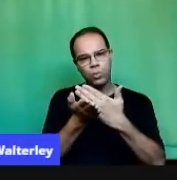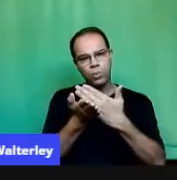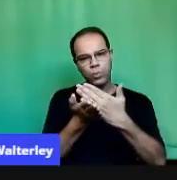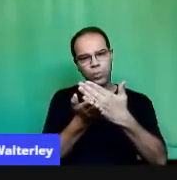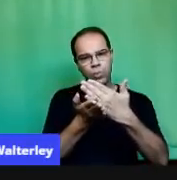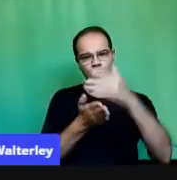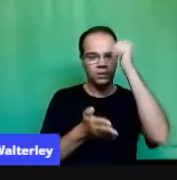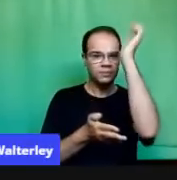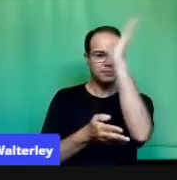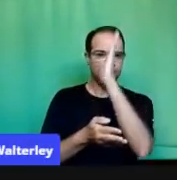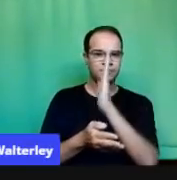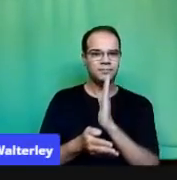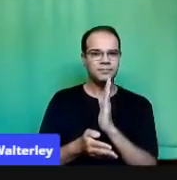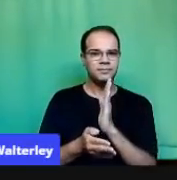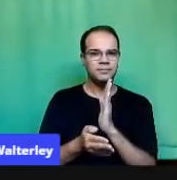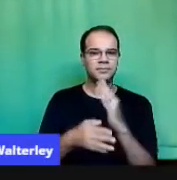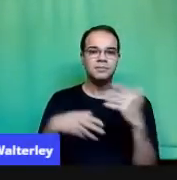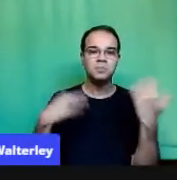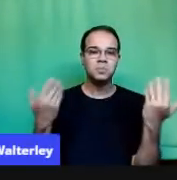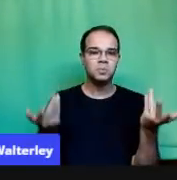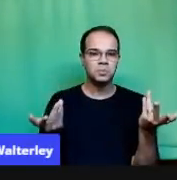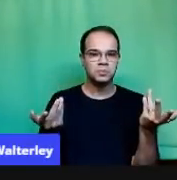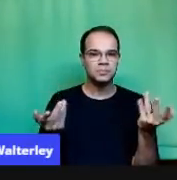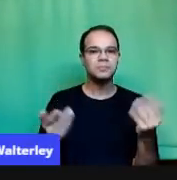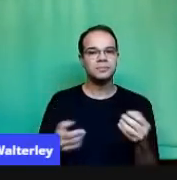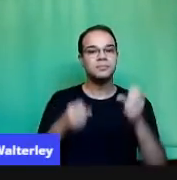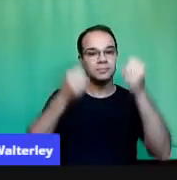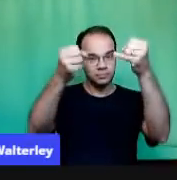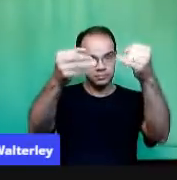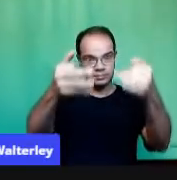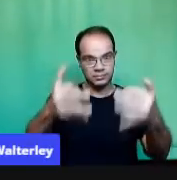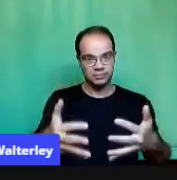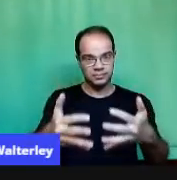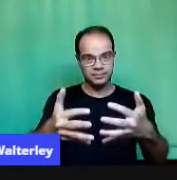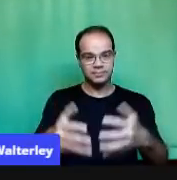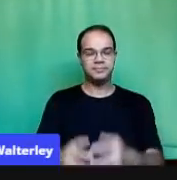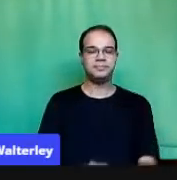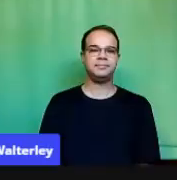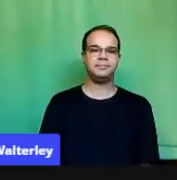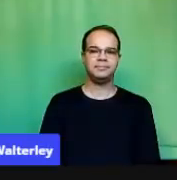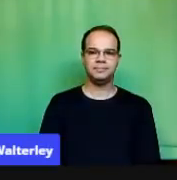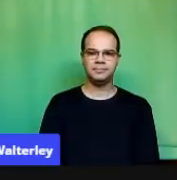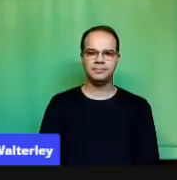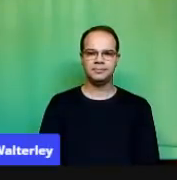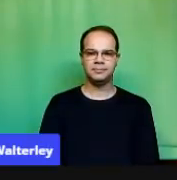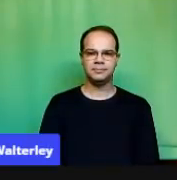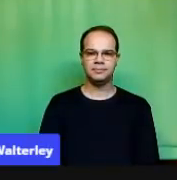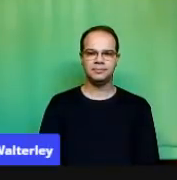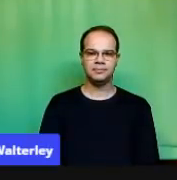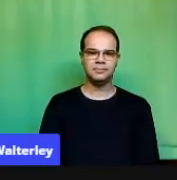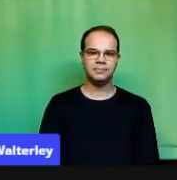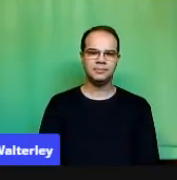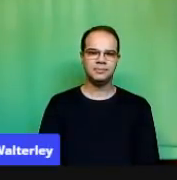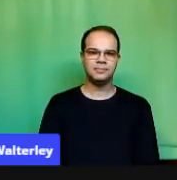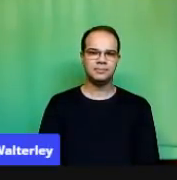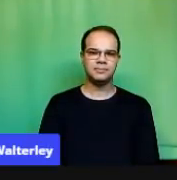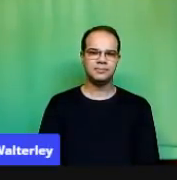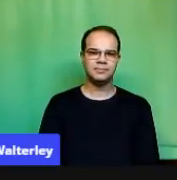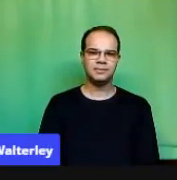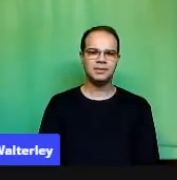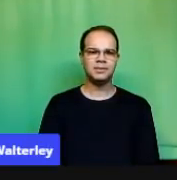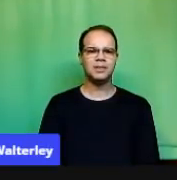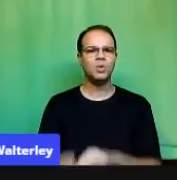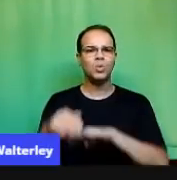educação brasileira e na nossa sociedade também. Porque nós temos o hábito de pensar, nós que